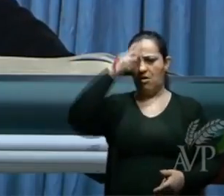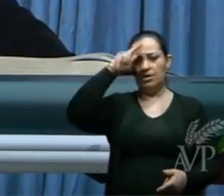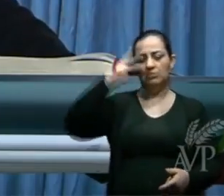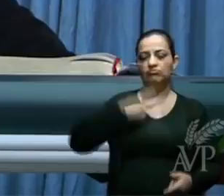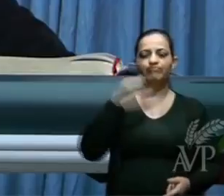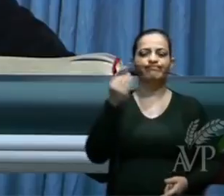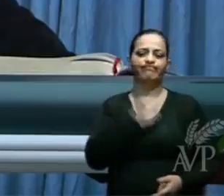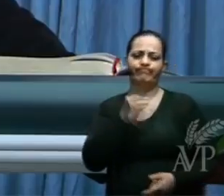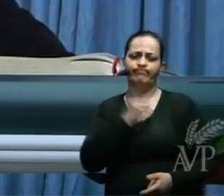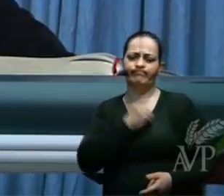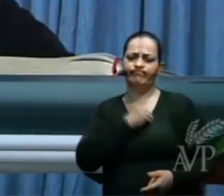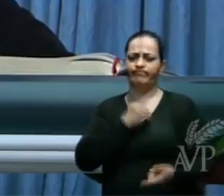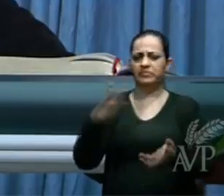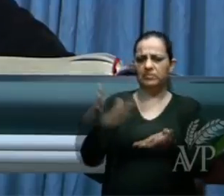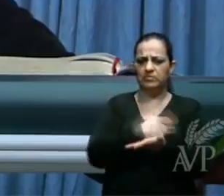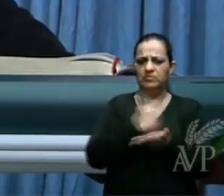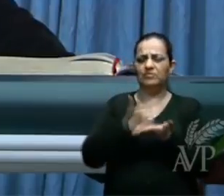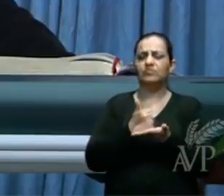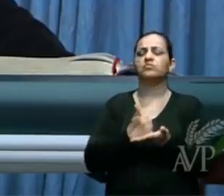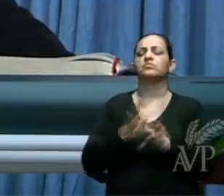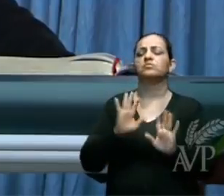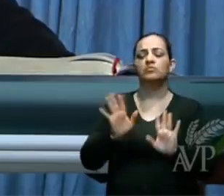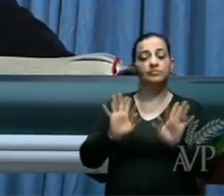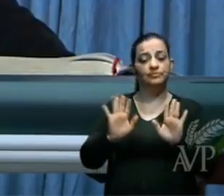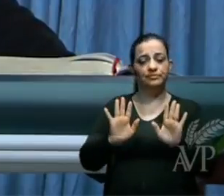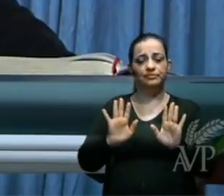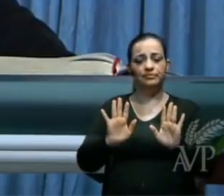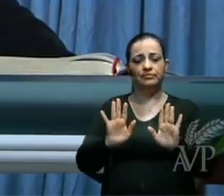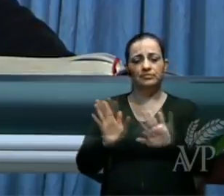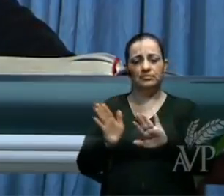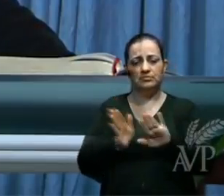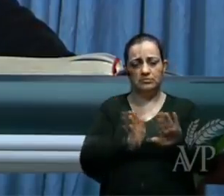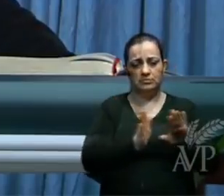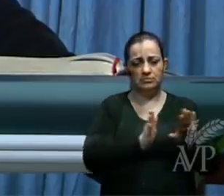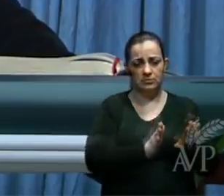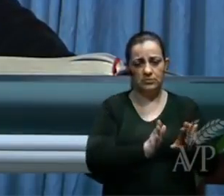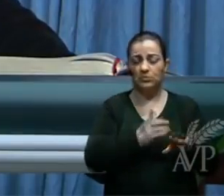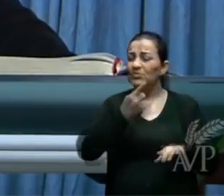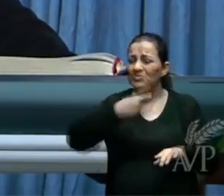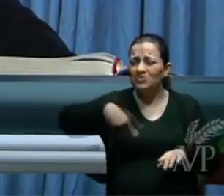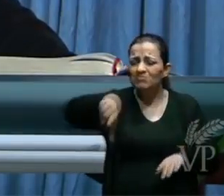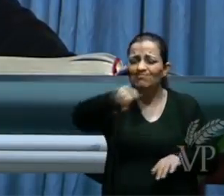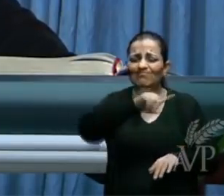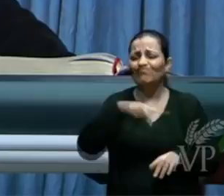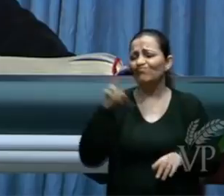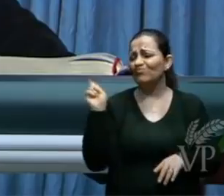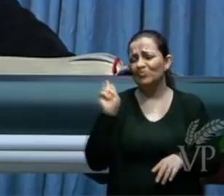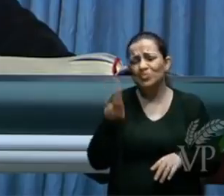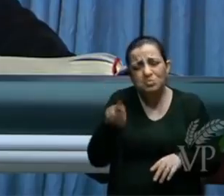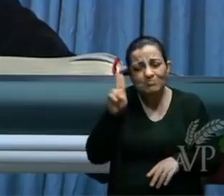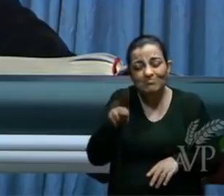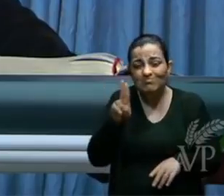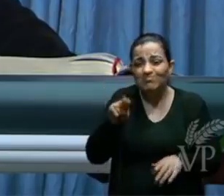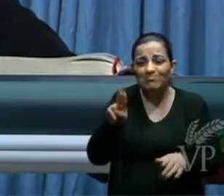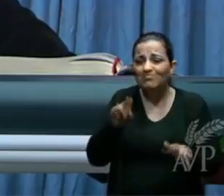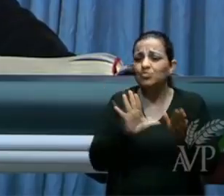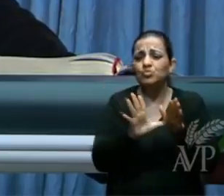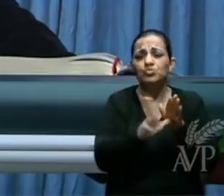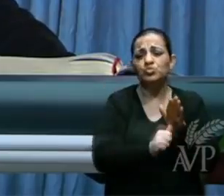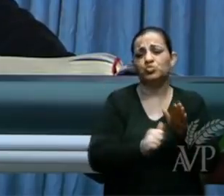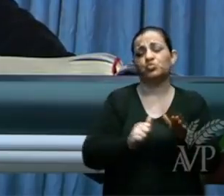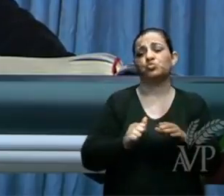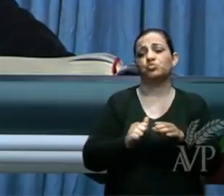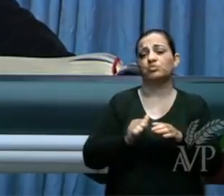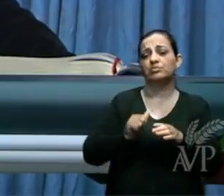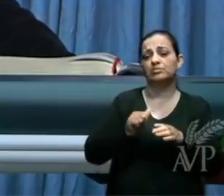sou pecador salvo pela graça você nunca tire a glória hobby a glória